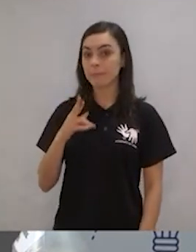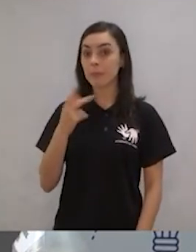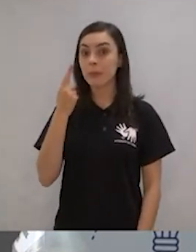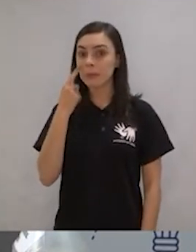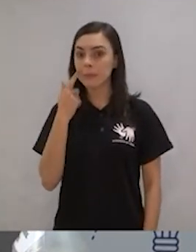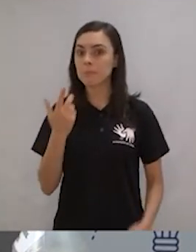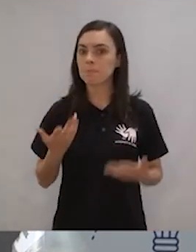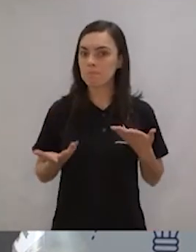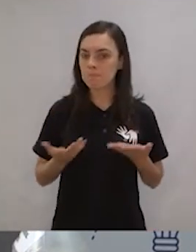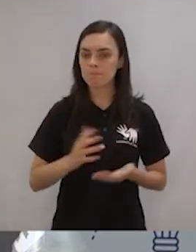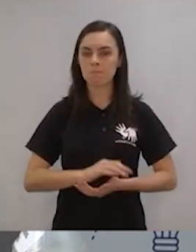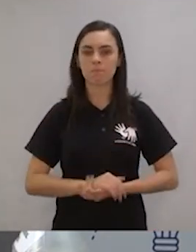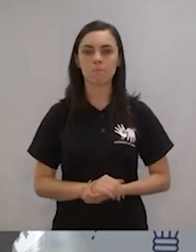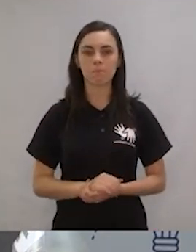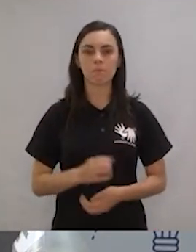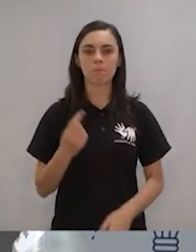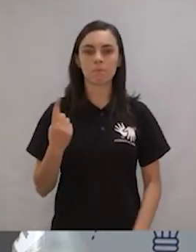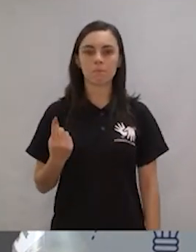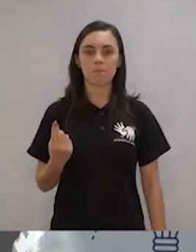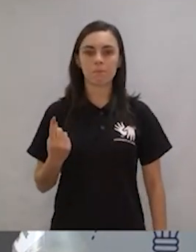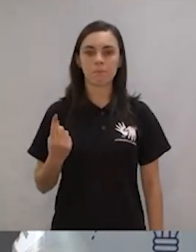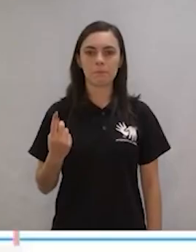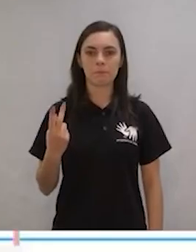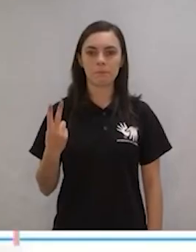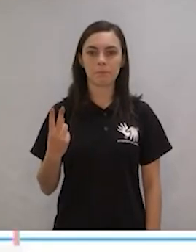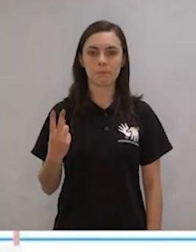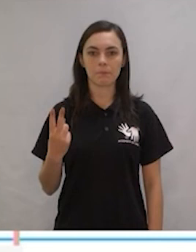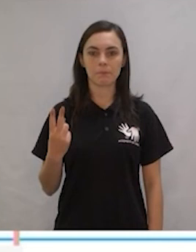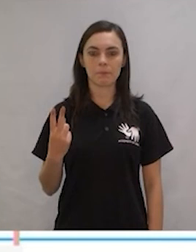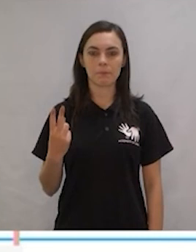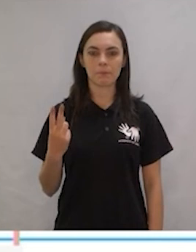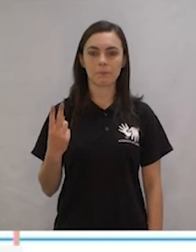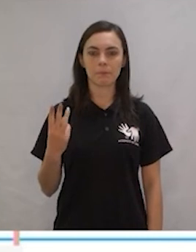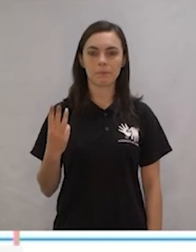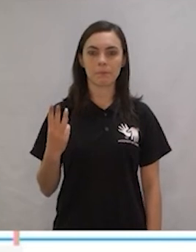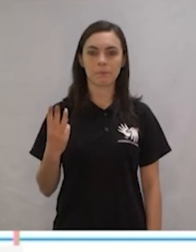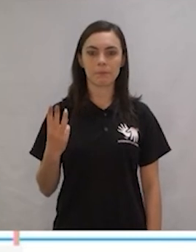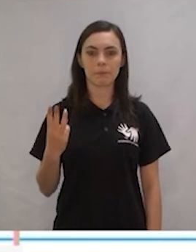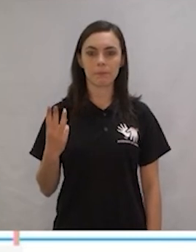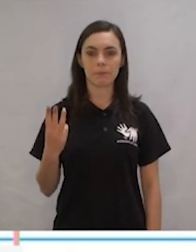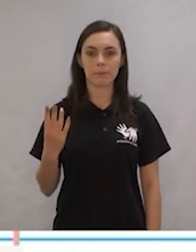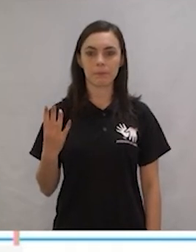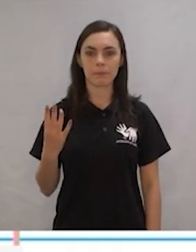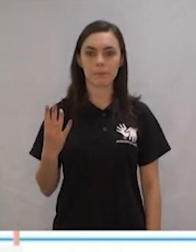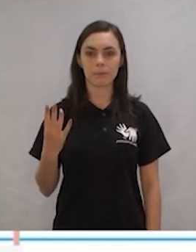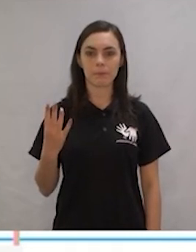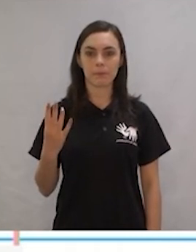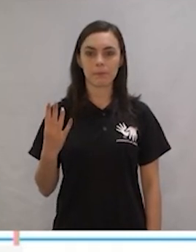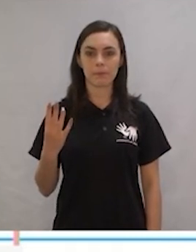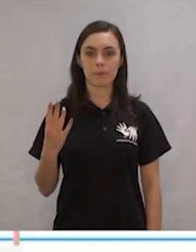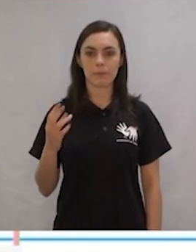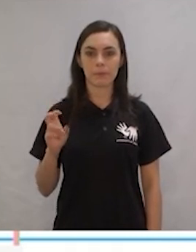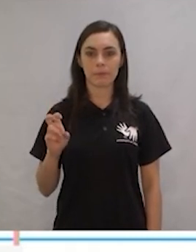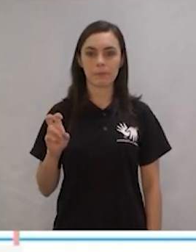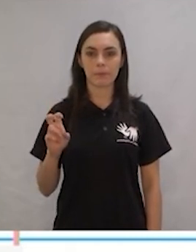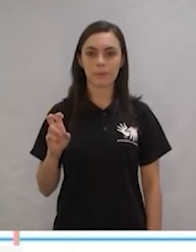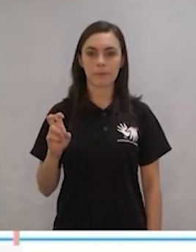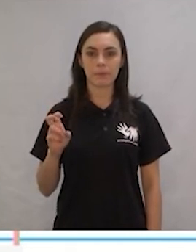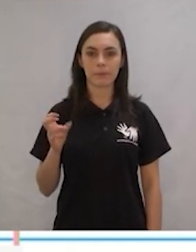cestas. Vamos ver o resultado? 1, 2, 3,